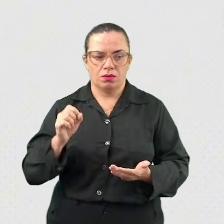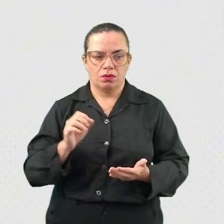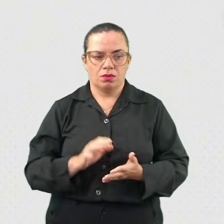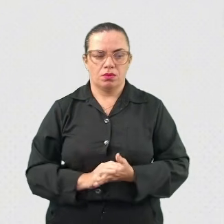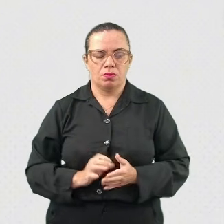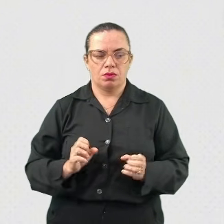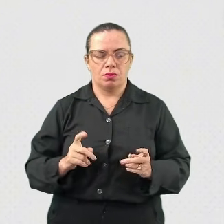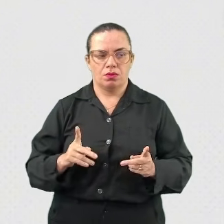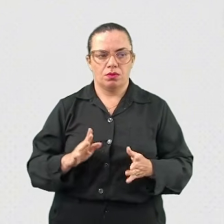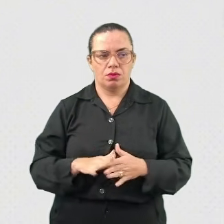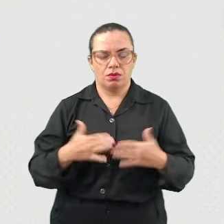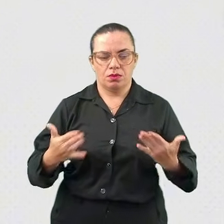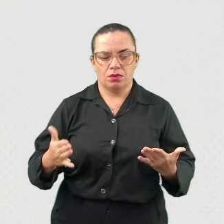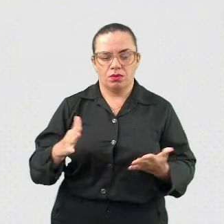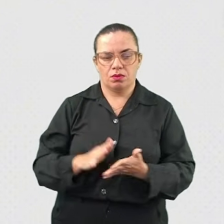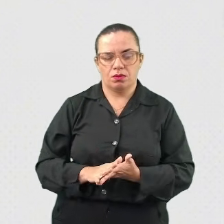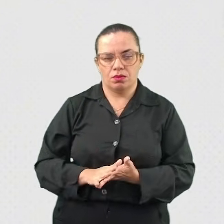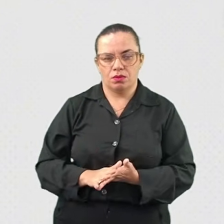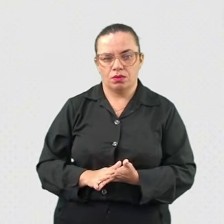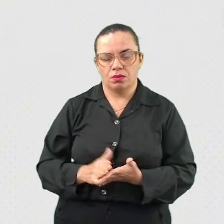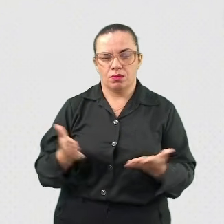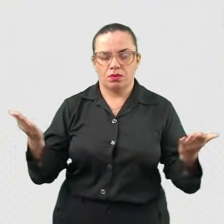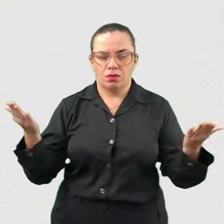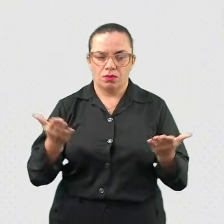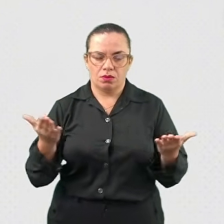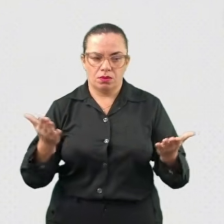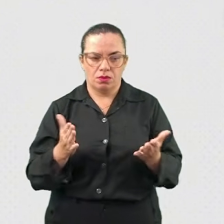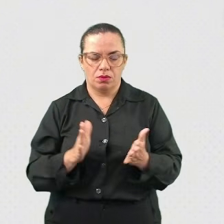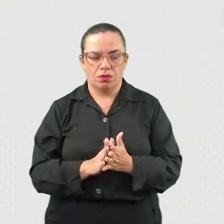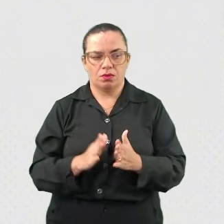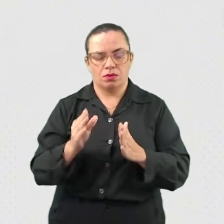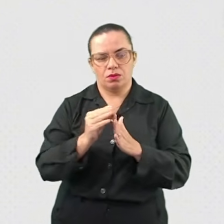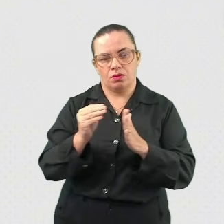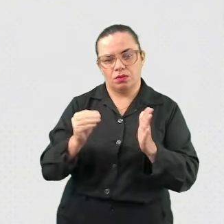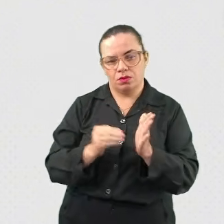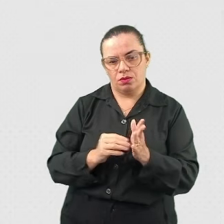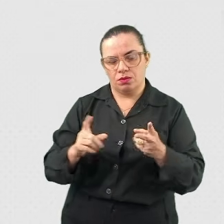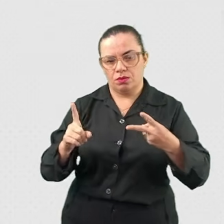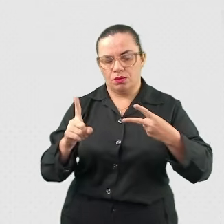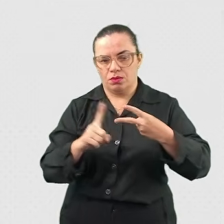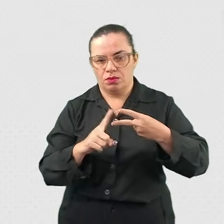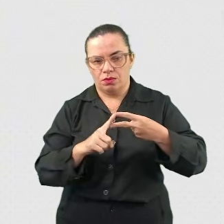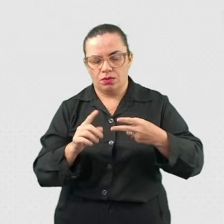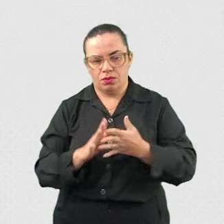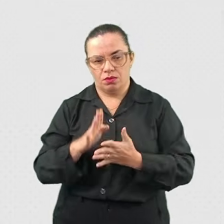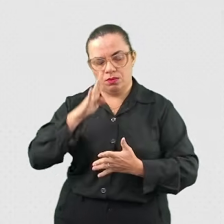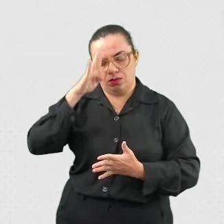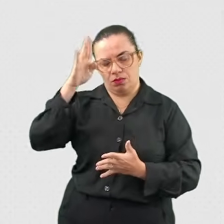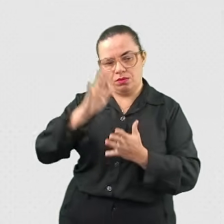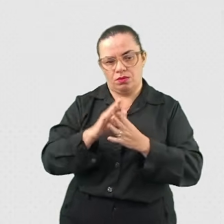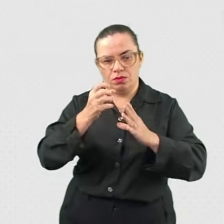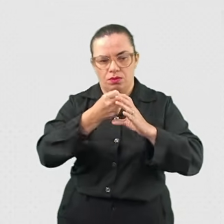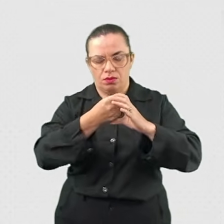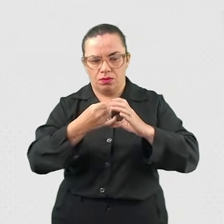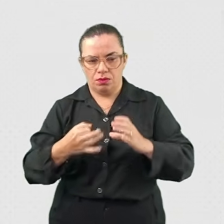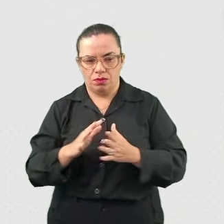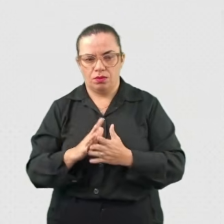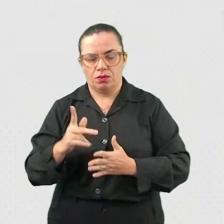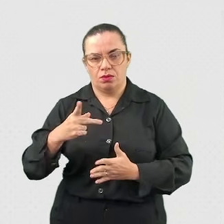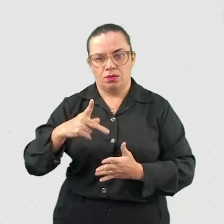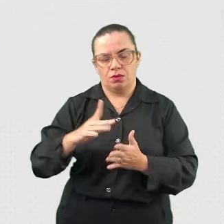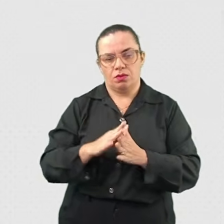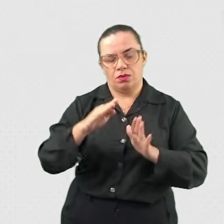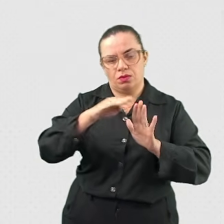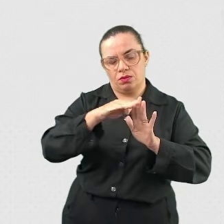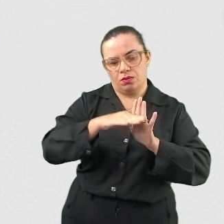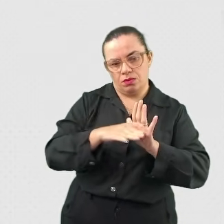Belezinha? Ok, turma? Então, nessa aula nós conhecemos o que é o polígono, quais são os principais elementos, a sua